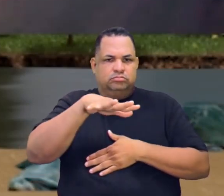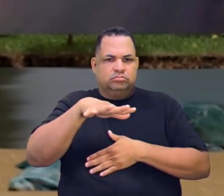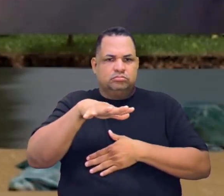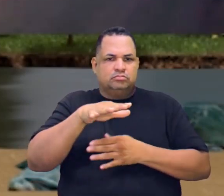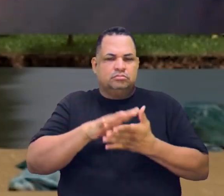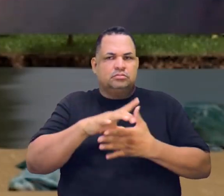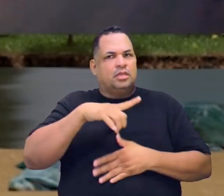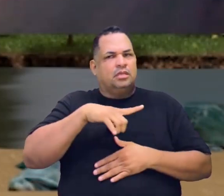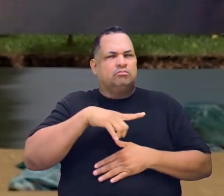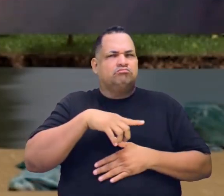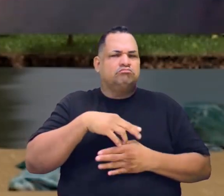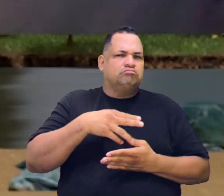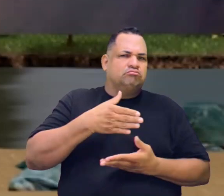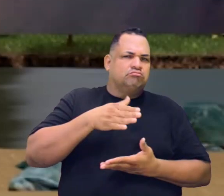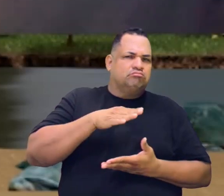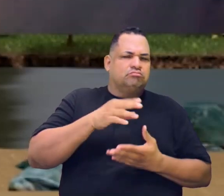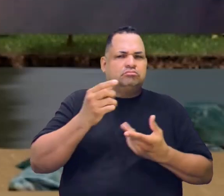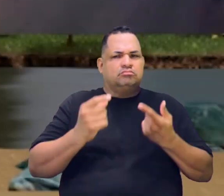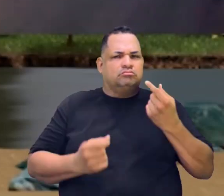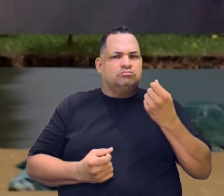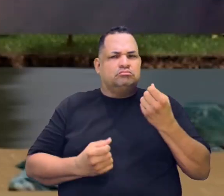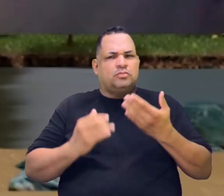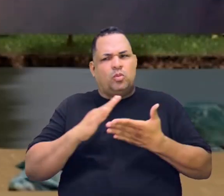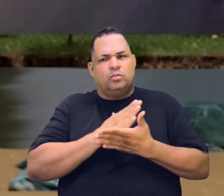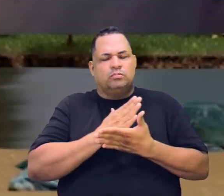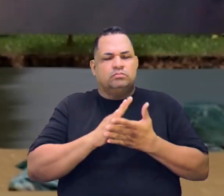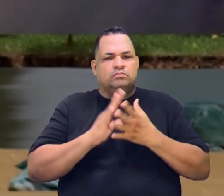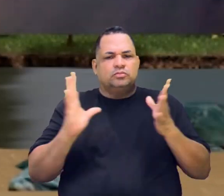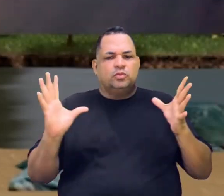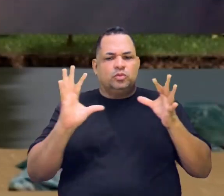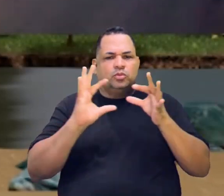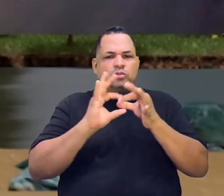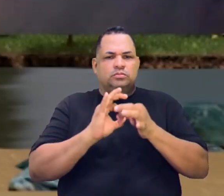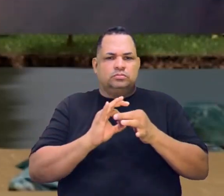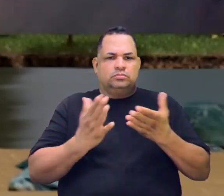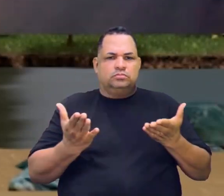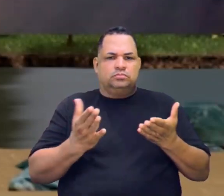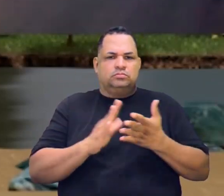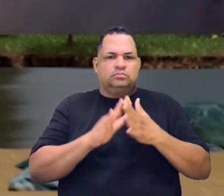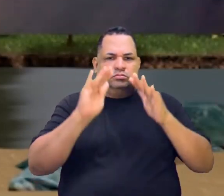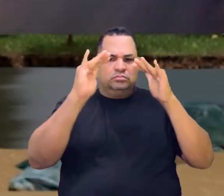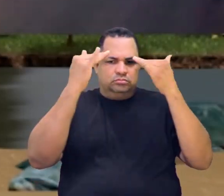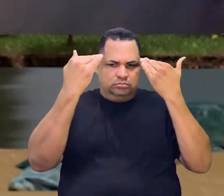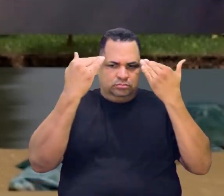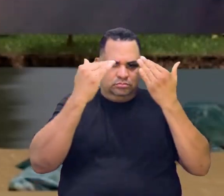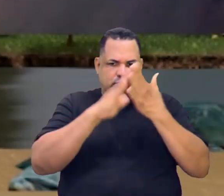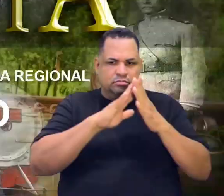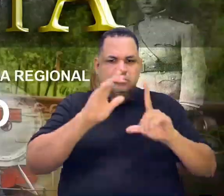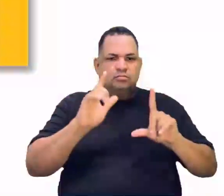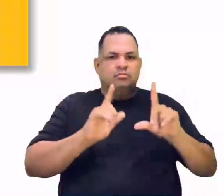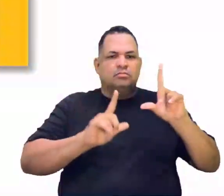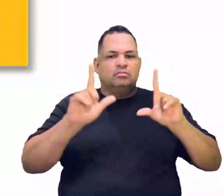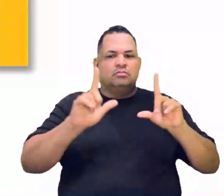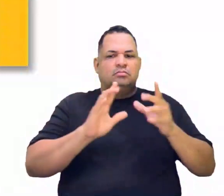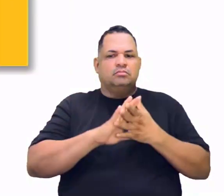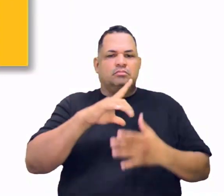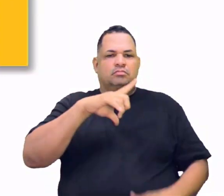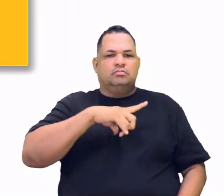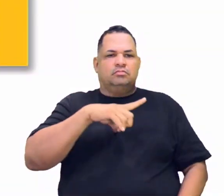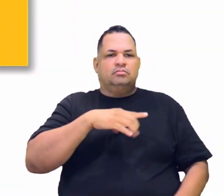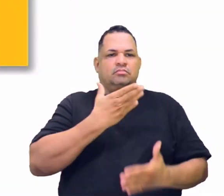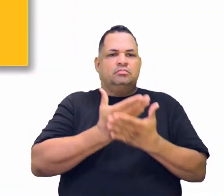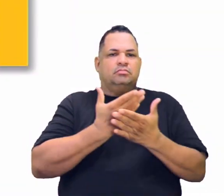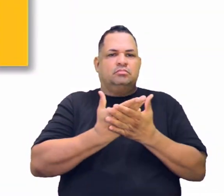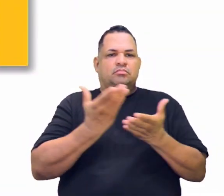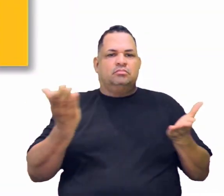contexto, alguma coisa envolvida ali diretamente, tá bom? Então, fique atentos, joga no quadro. Nós temos aí a aula